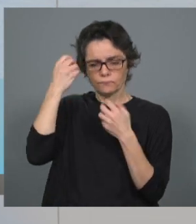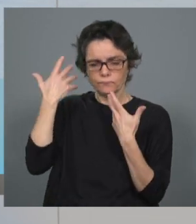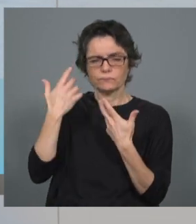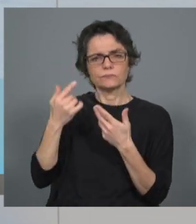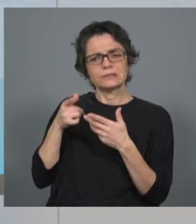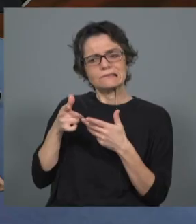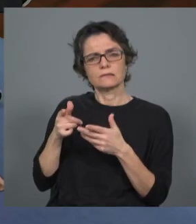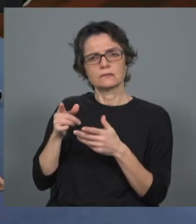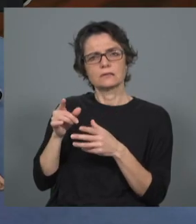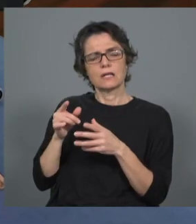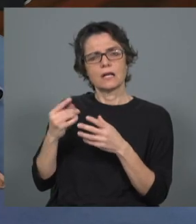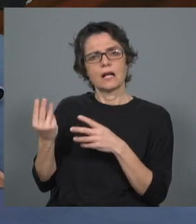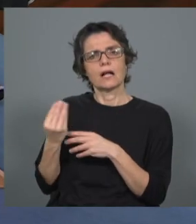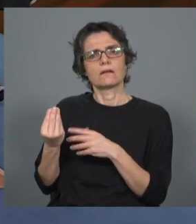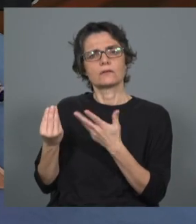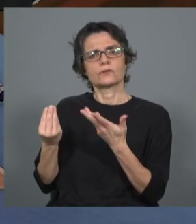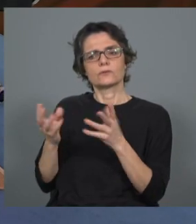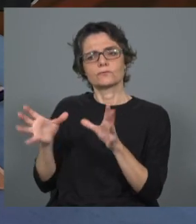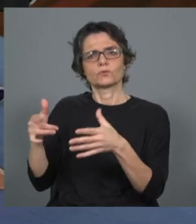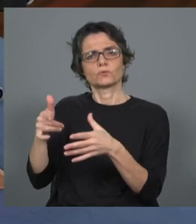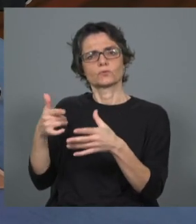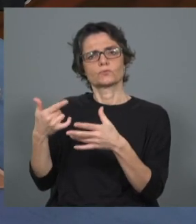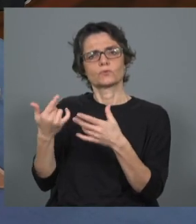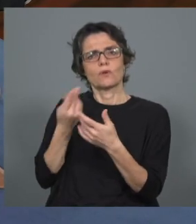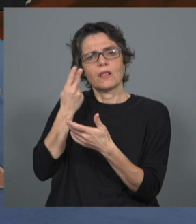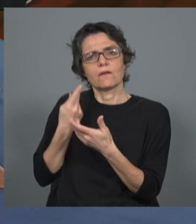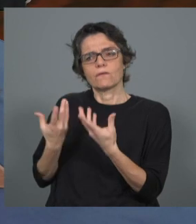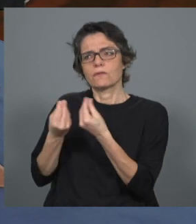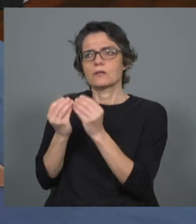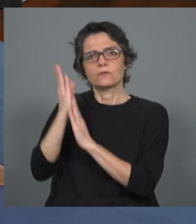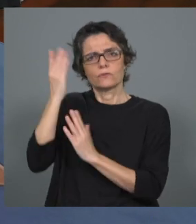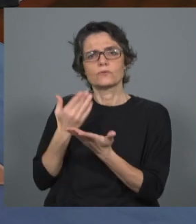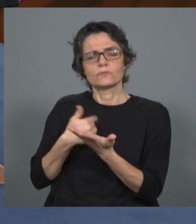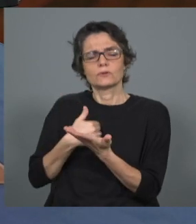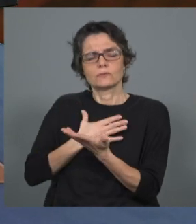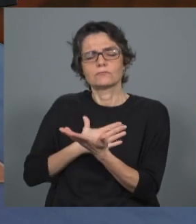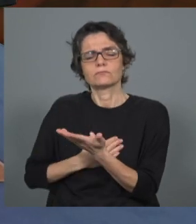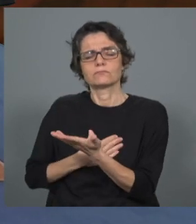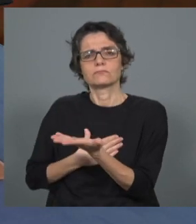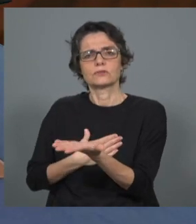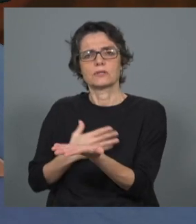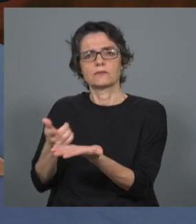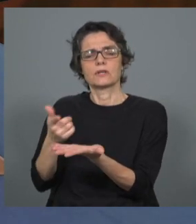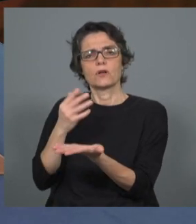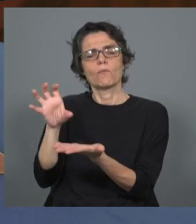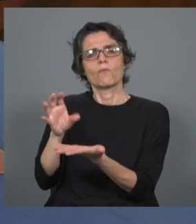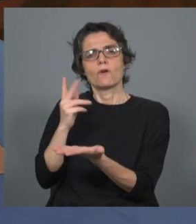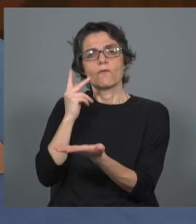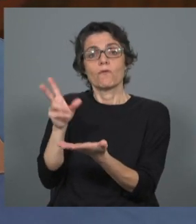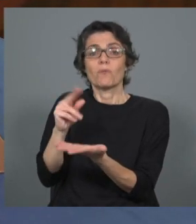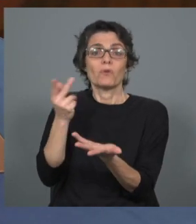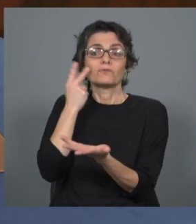Jesus. No grupo de jovens, nas noites de oração que fazíamos, e isso tudo me dava uma forma nova de viver, uma forma nova de estar.